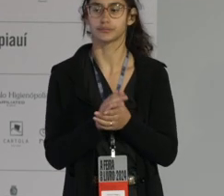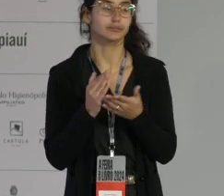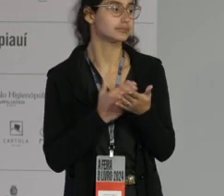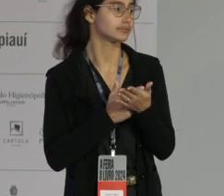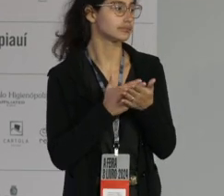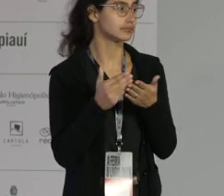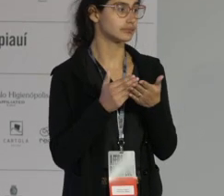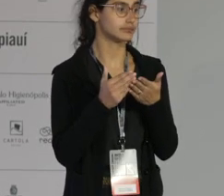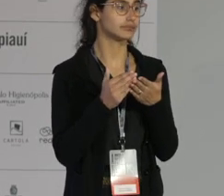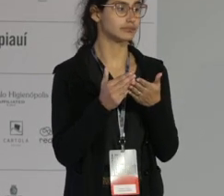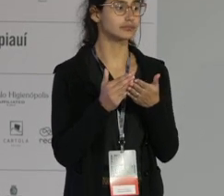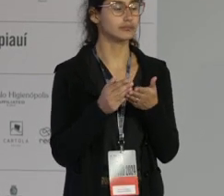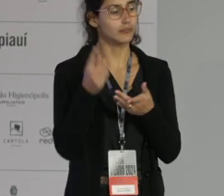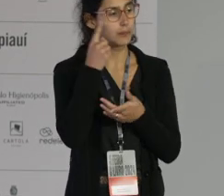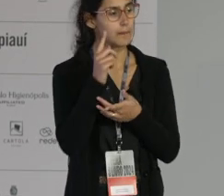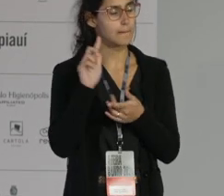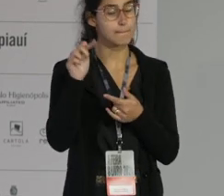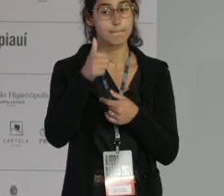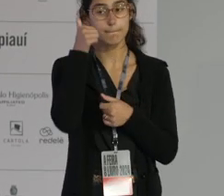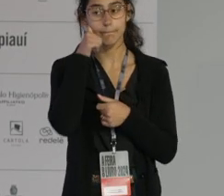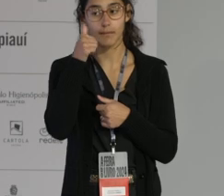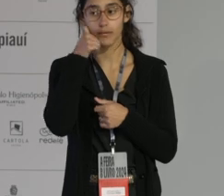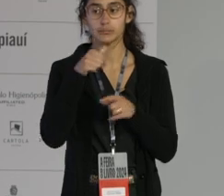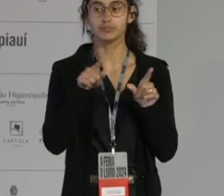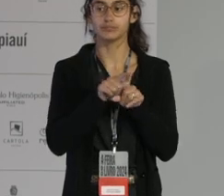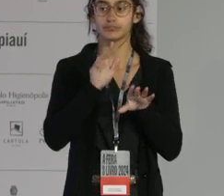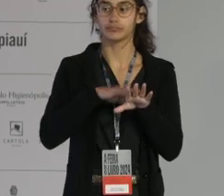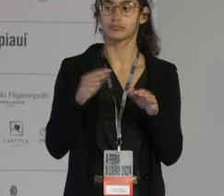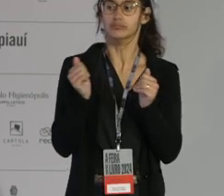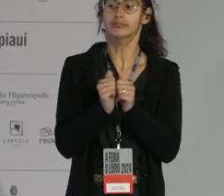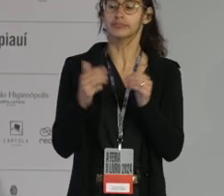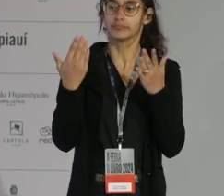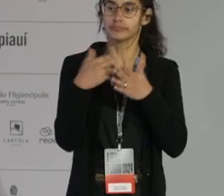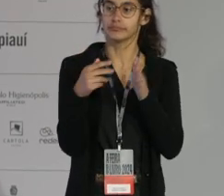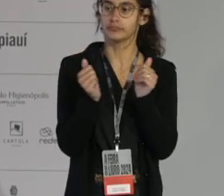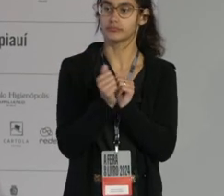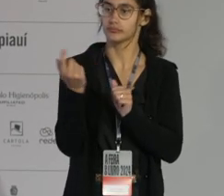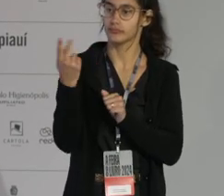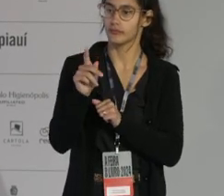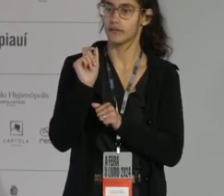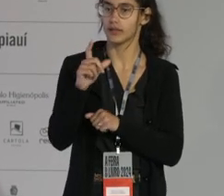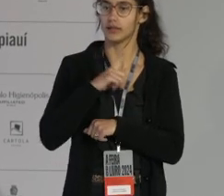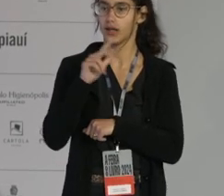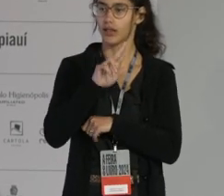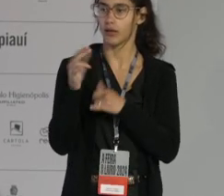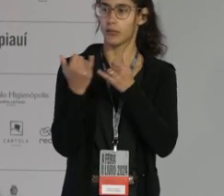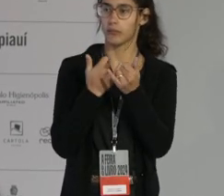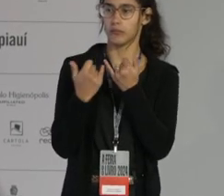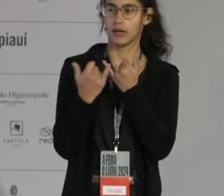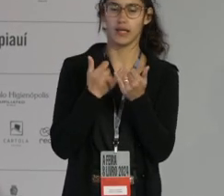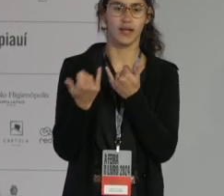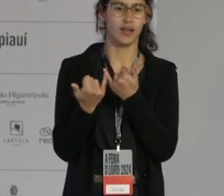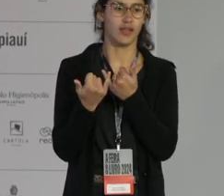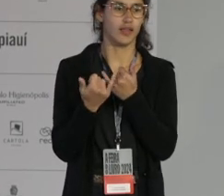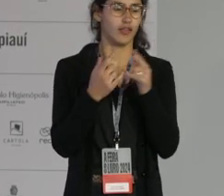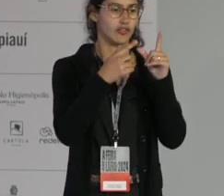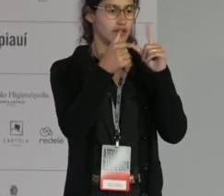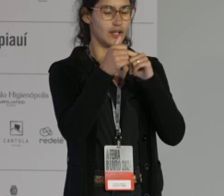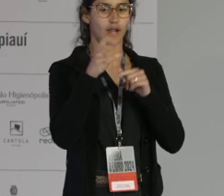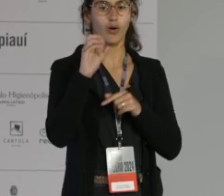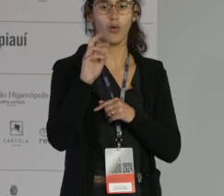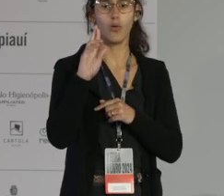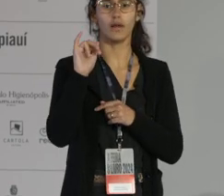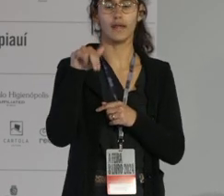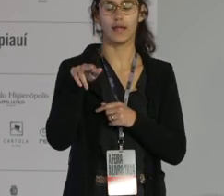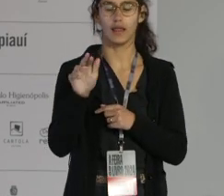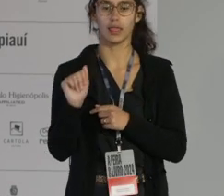numa... Tem essa outra moça que está fazendo concurso junto com ele, que chama... Ela tem um nome meio... Parece um nome de estrela.